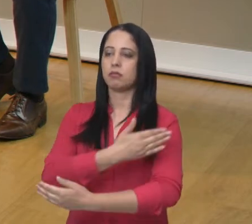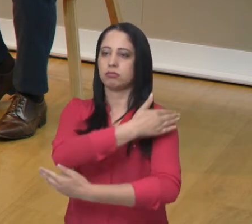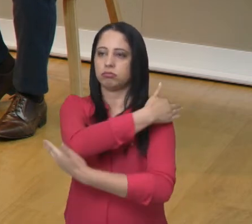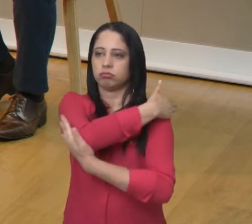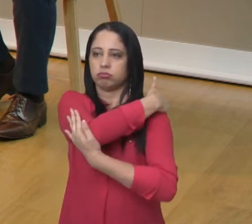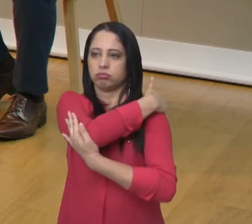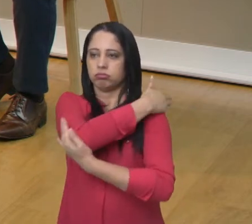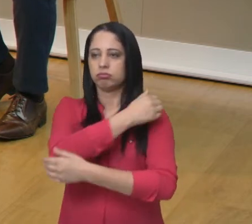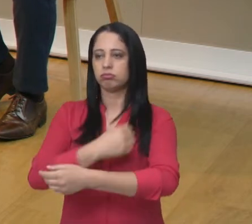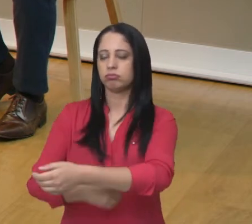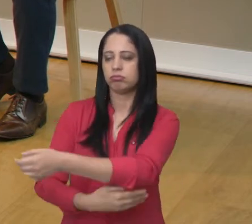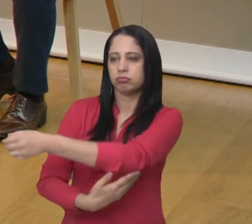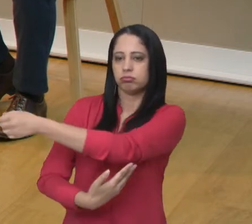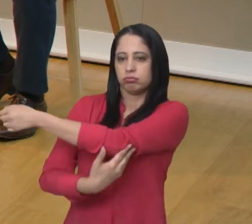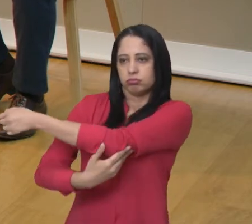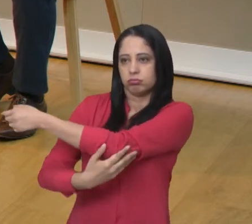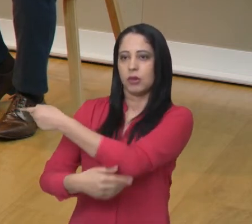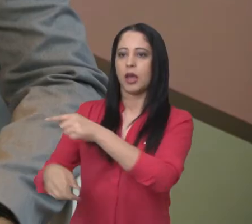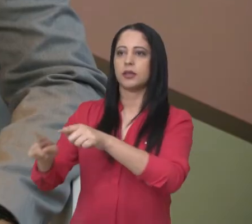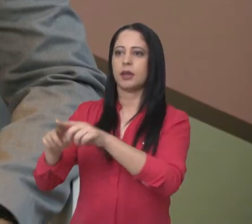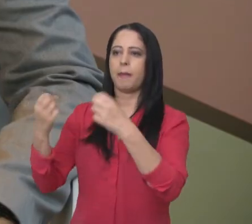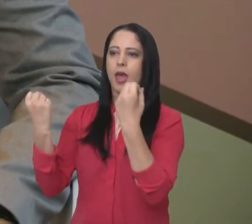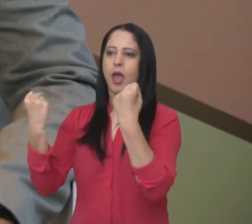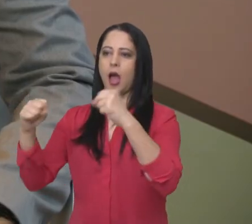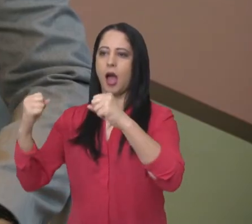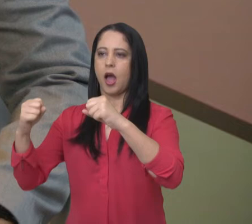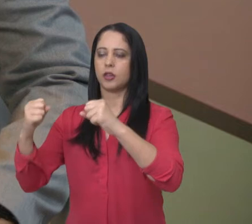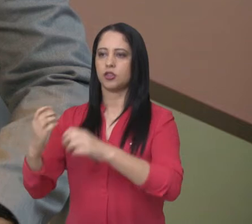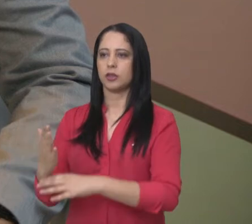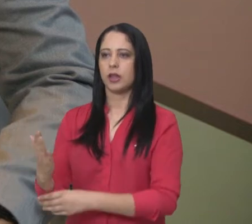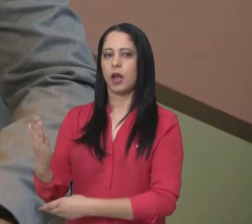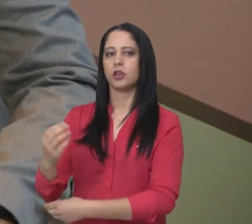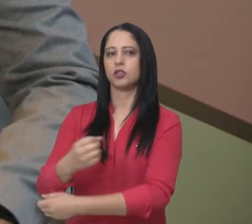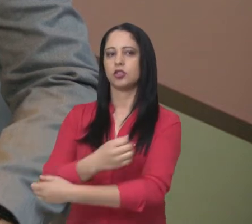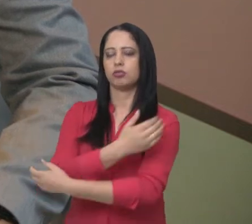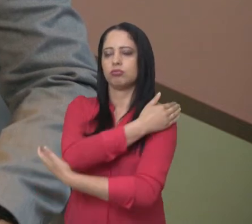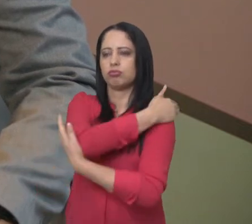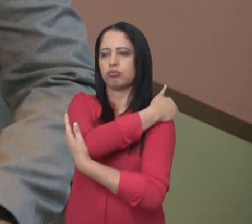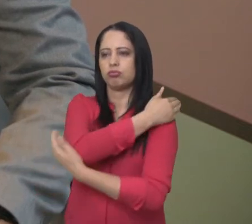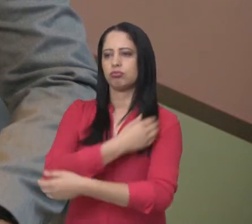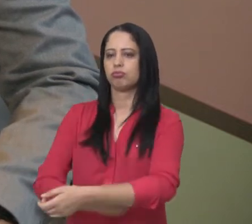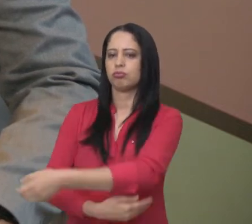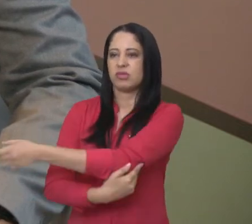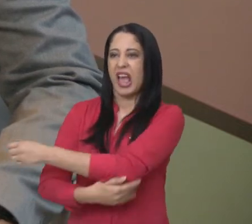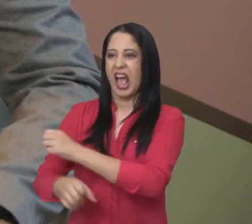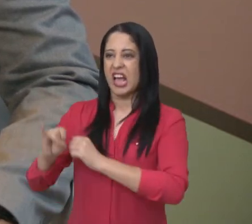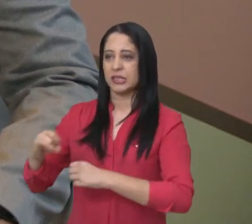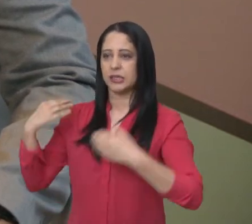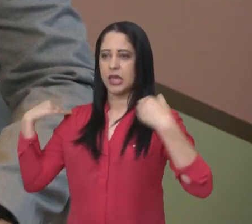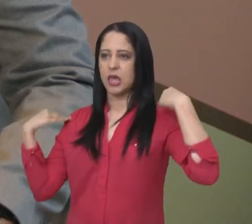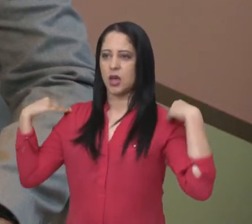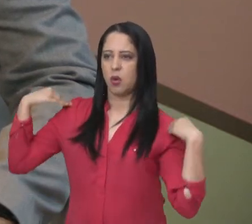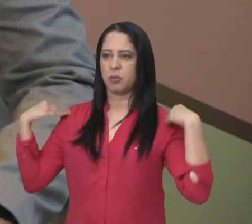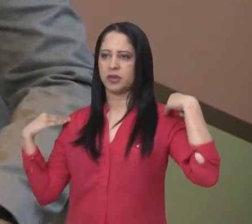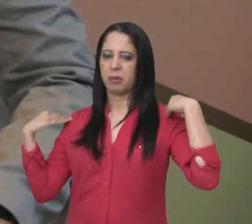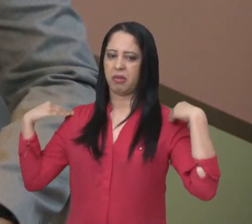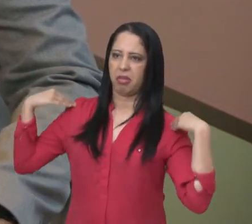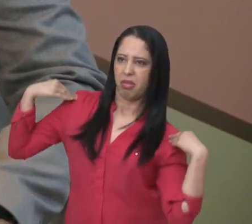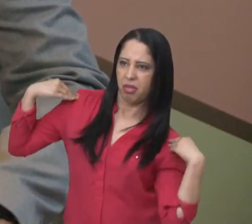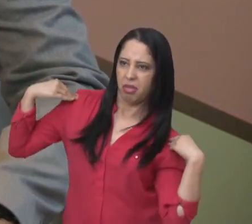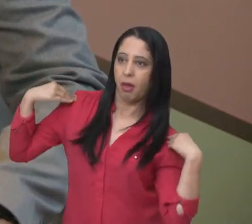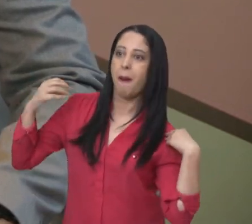que vão fazer alongamento da musculatura paravertebral. Quando a gente adquire uma má postura, ela pode